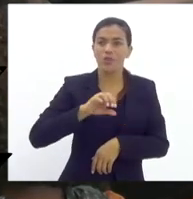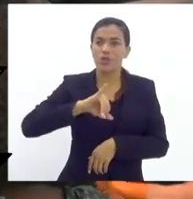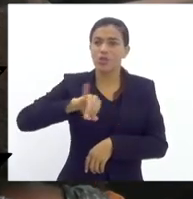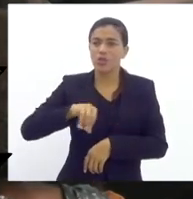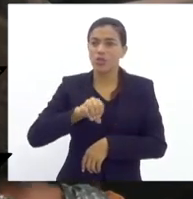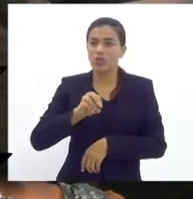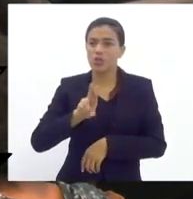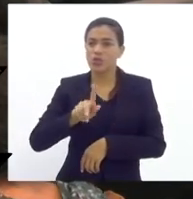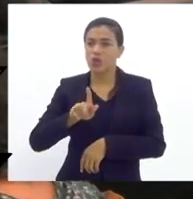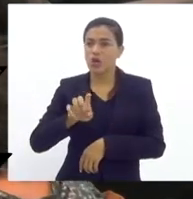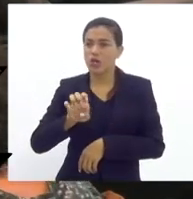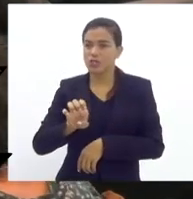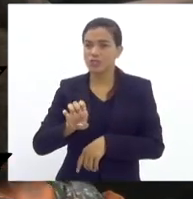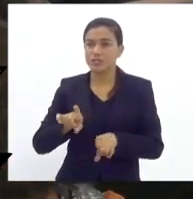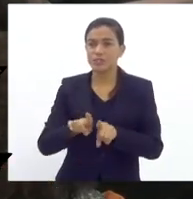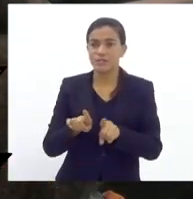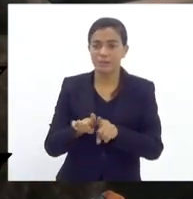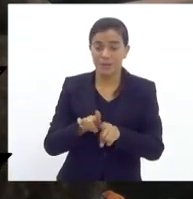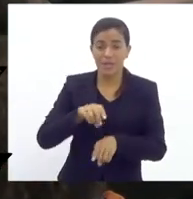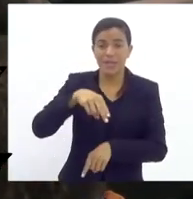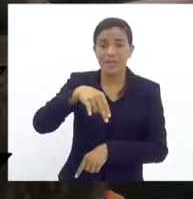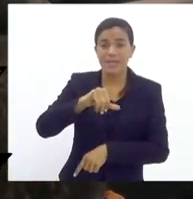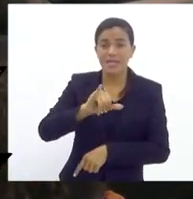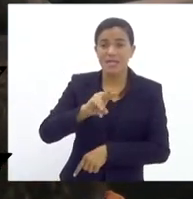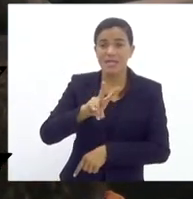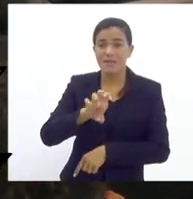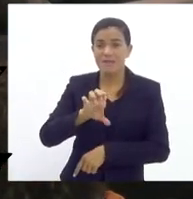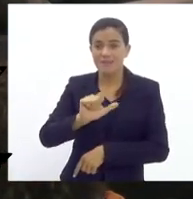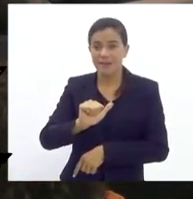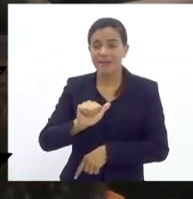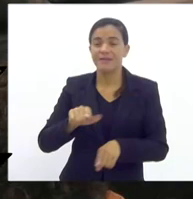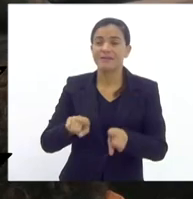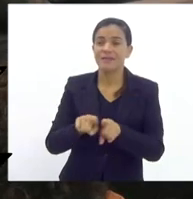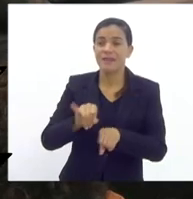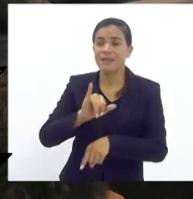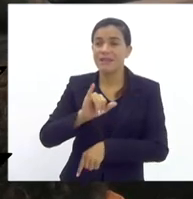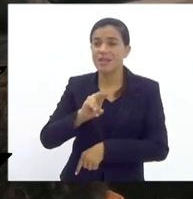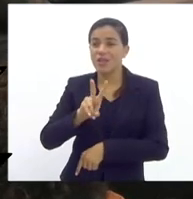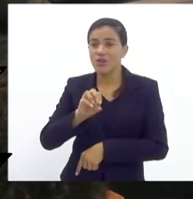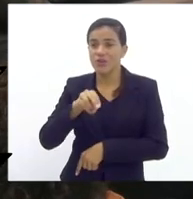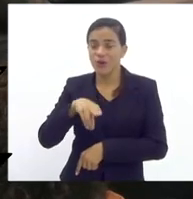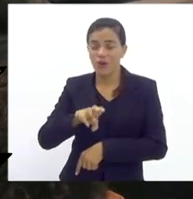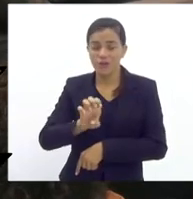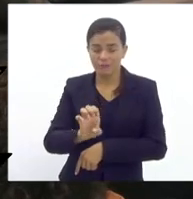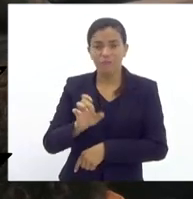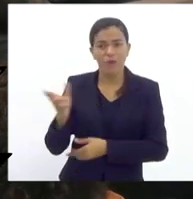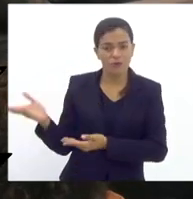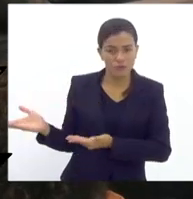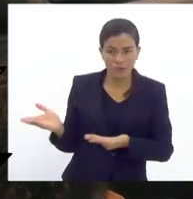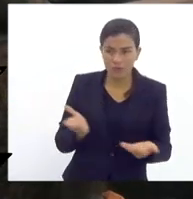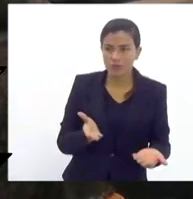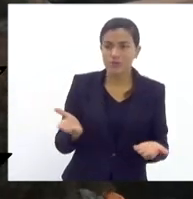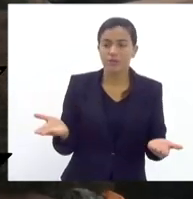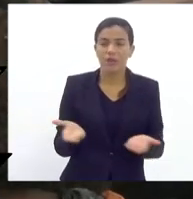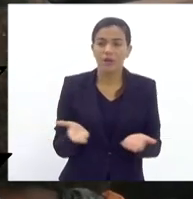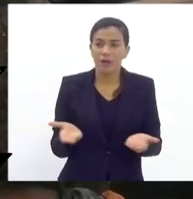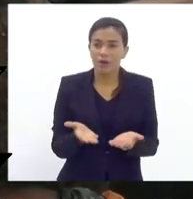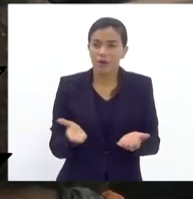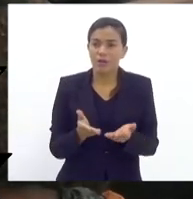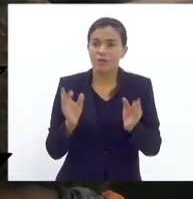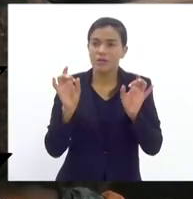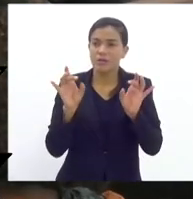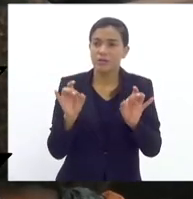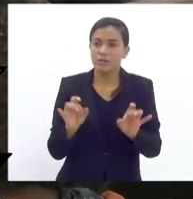aqui é dona Nívea Dona Nívea também dona Ivone chama agora gente e peço o especial